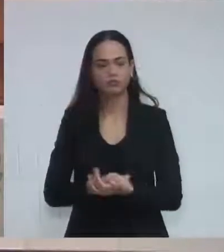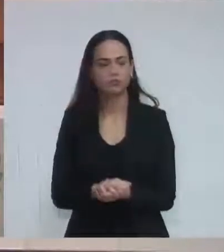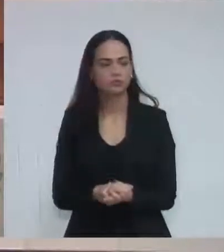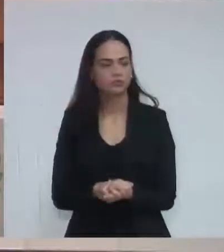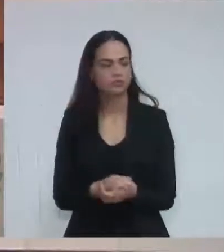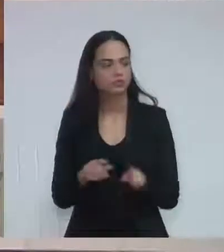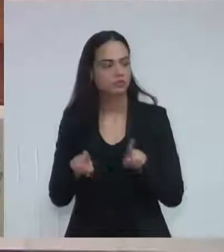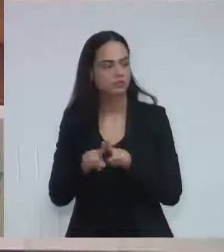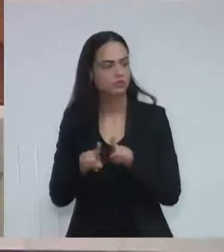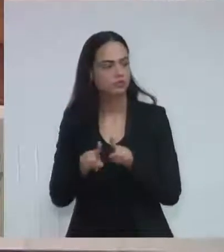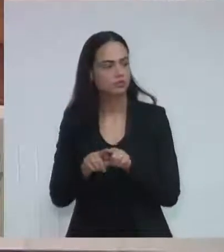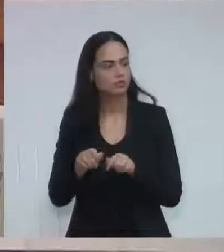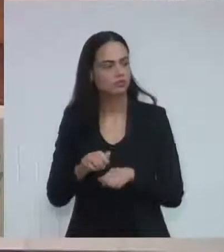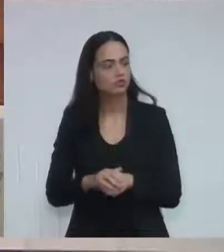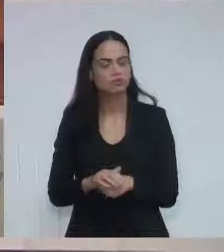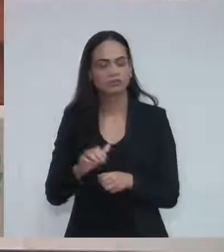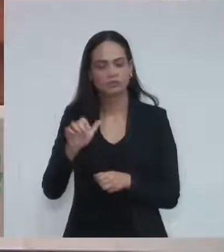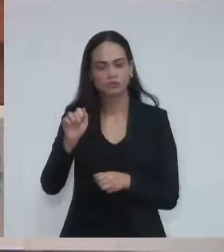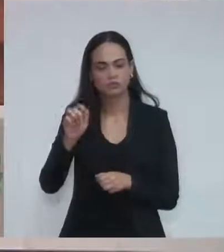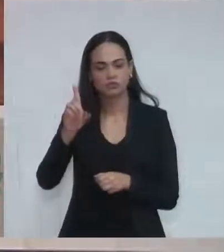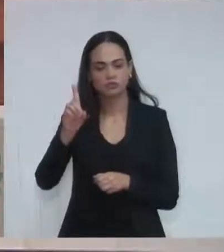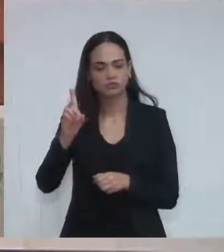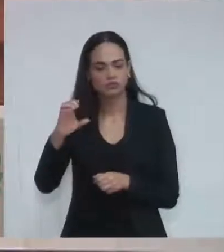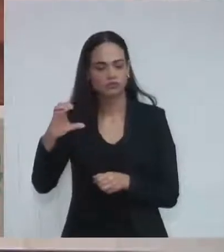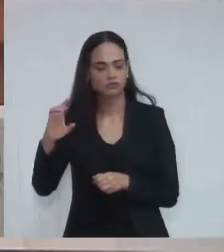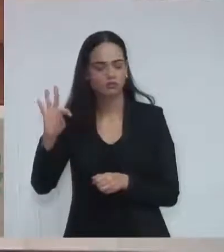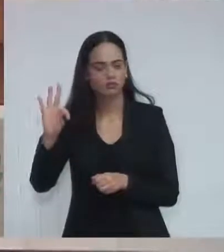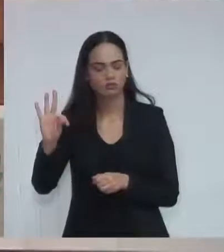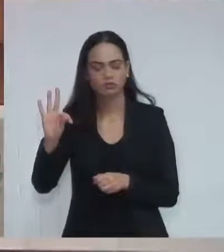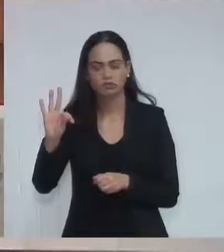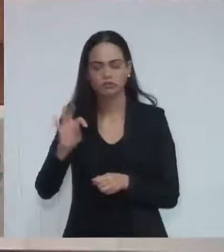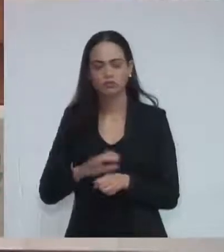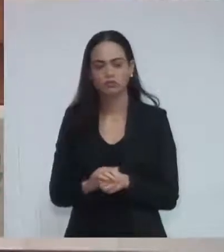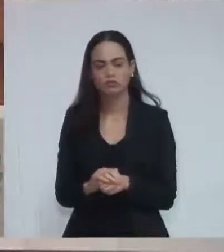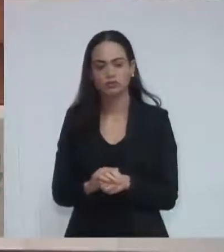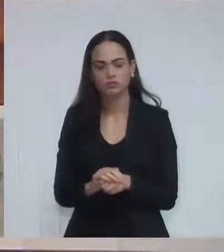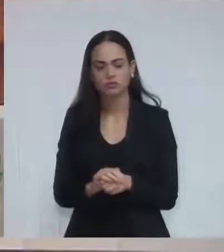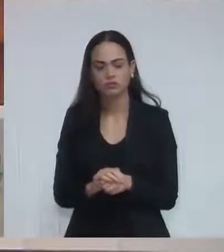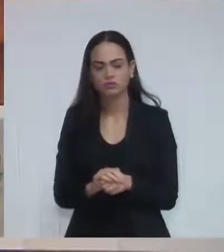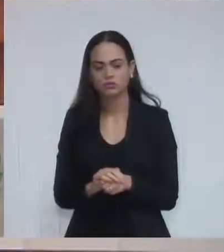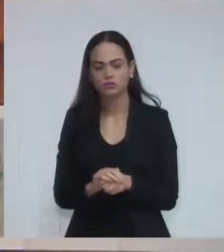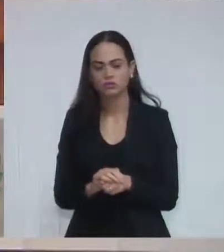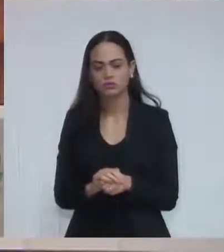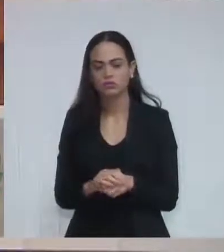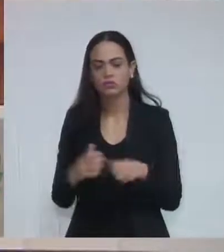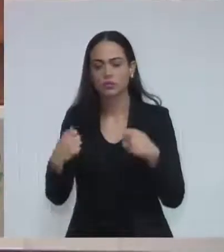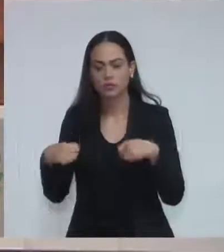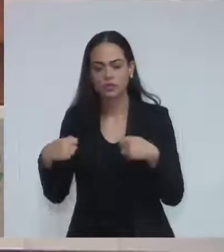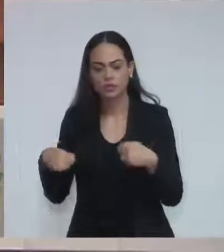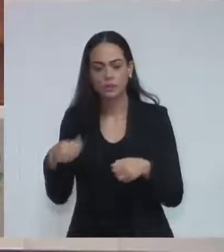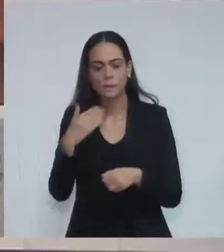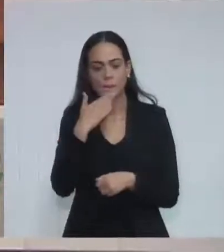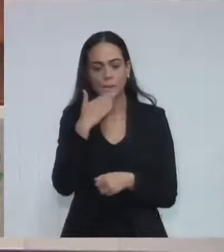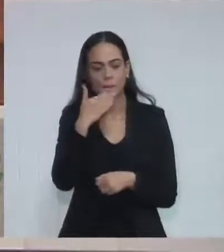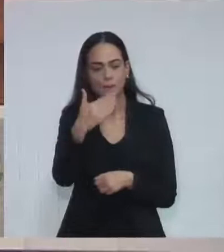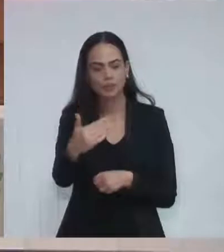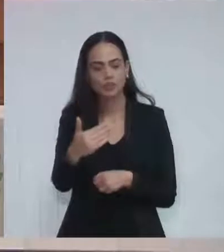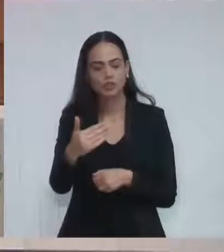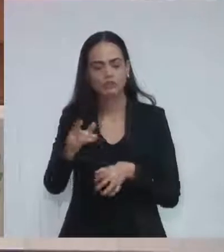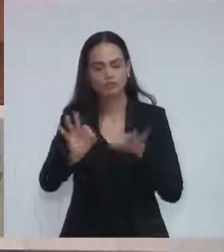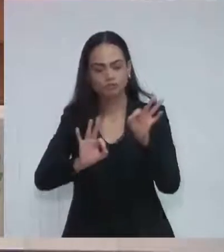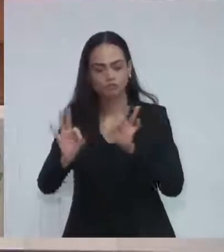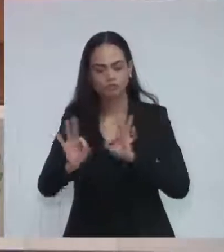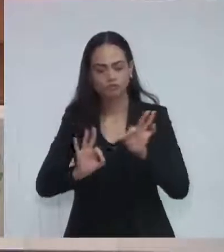ADCT da Constituição Gaúcha, ora questionados, exorbitam da autorização constitucional de